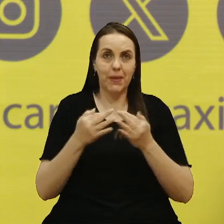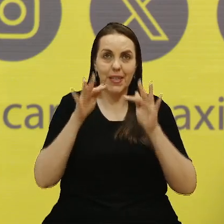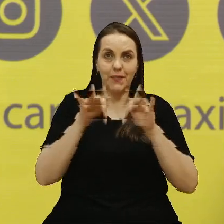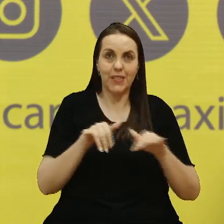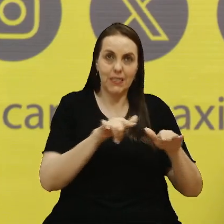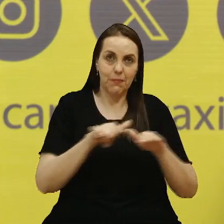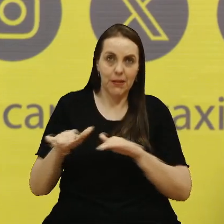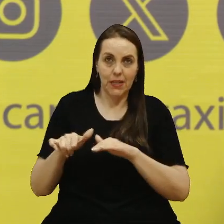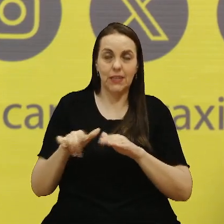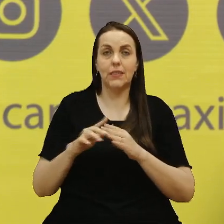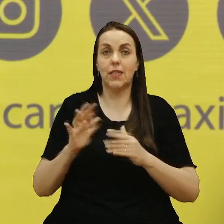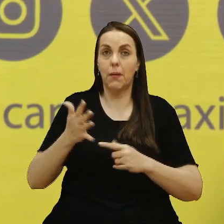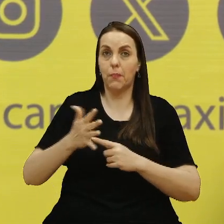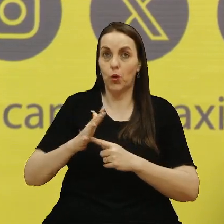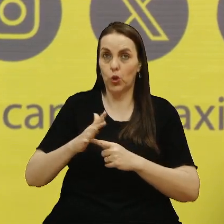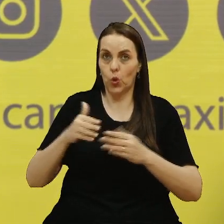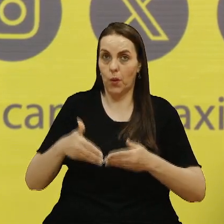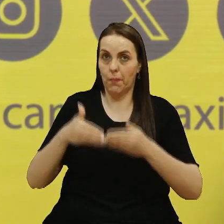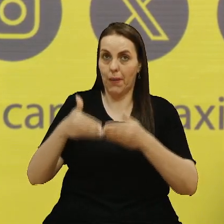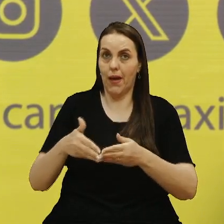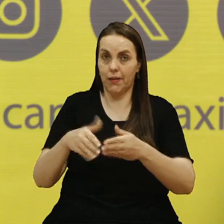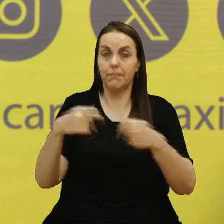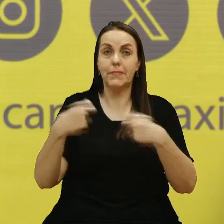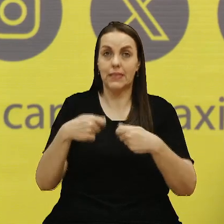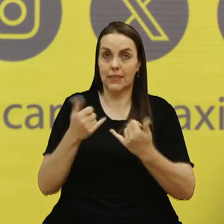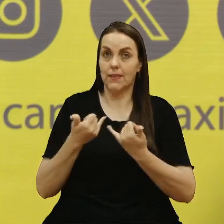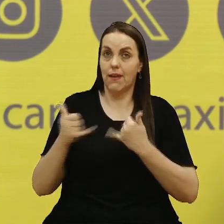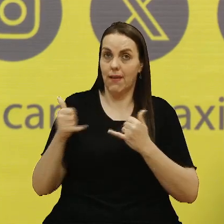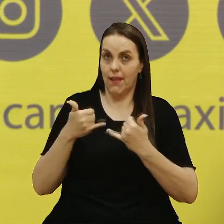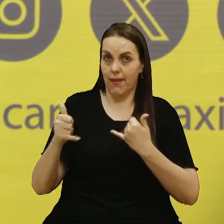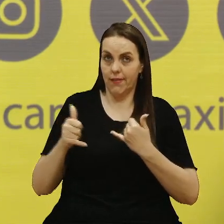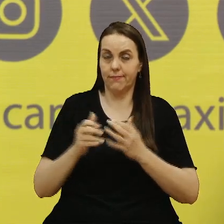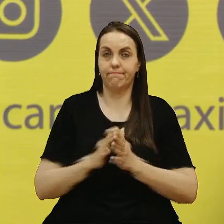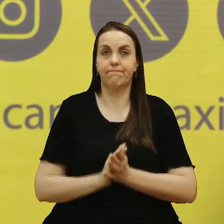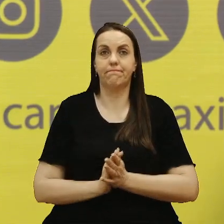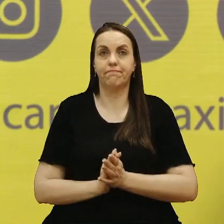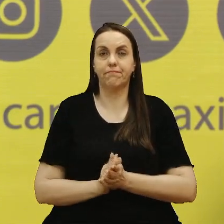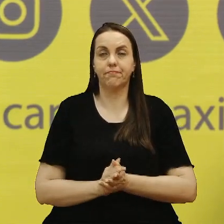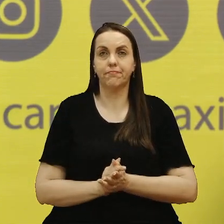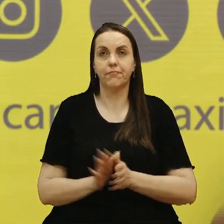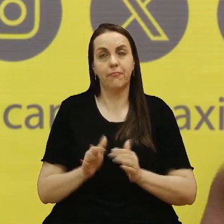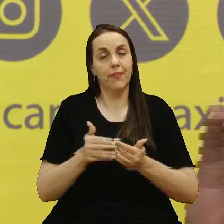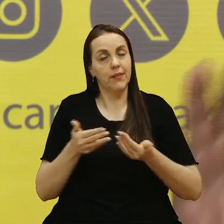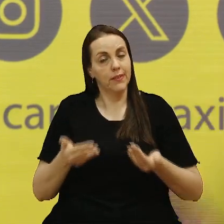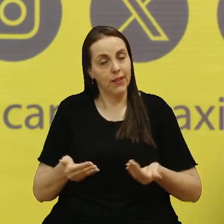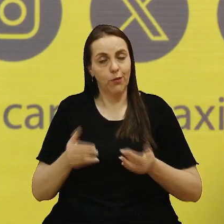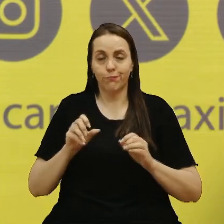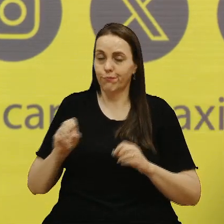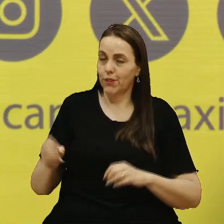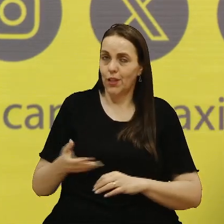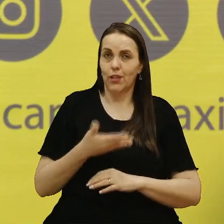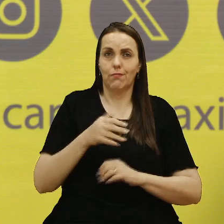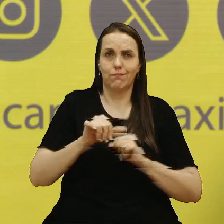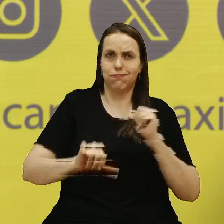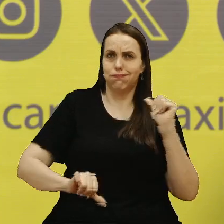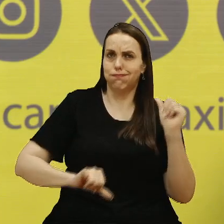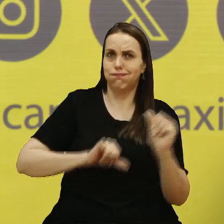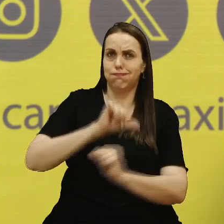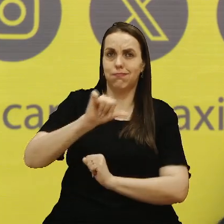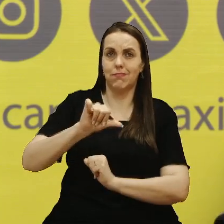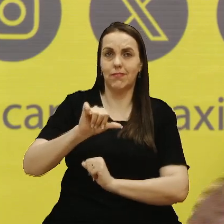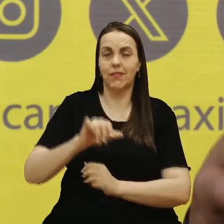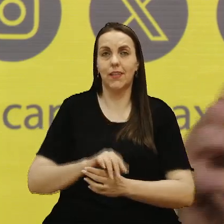Desde que os motores que sejam usados nas embarcações sejam motores elétricos. Então, é uma renovação astronômica que vai